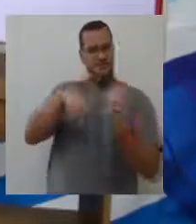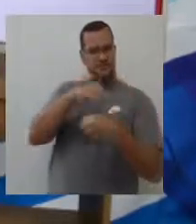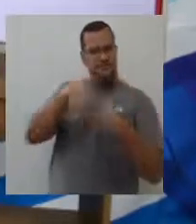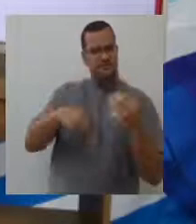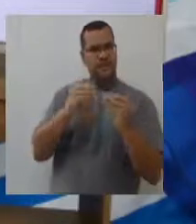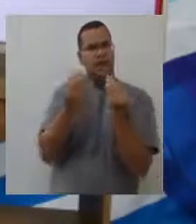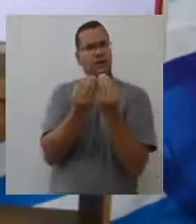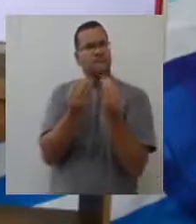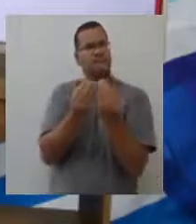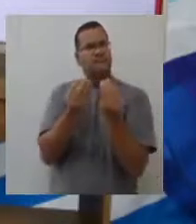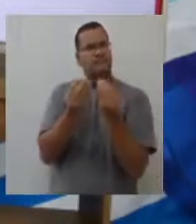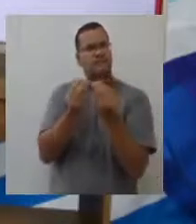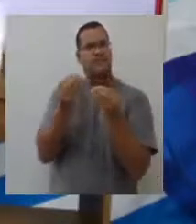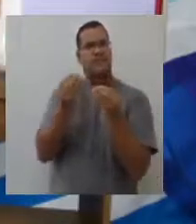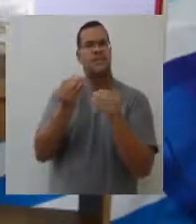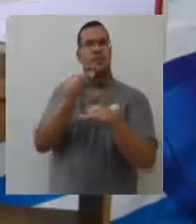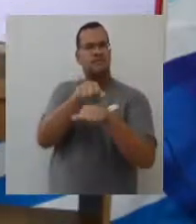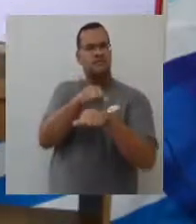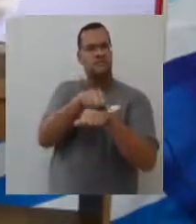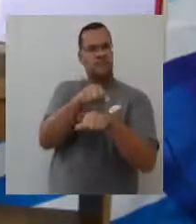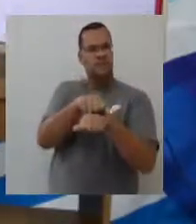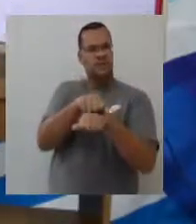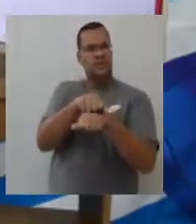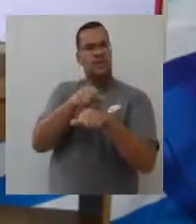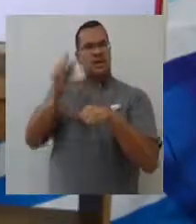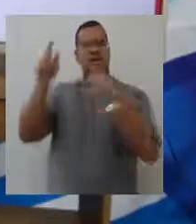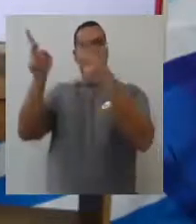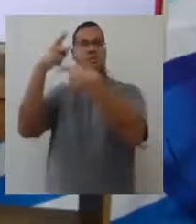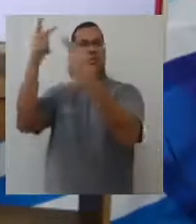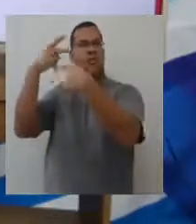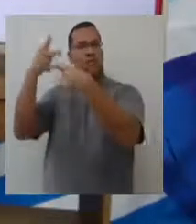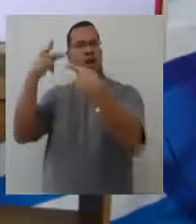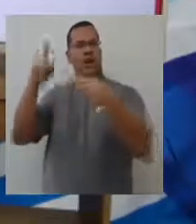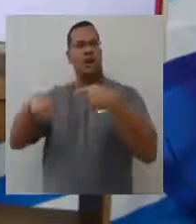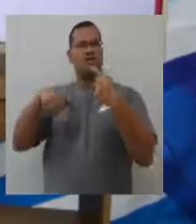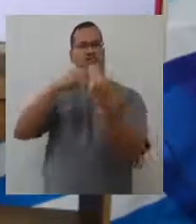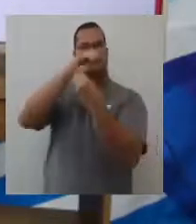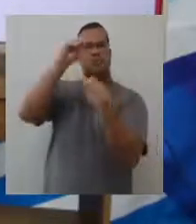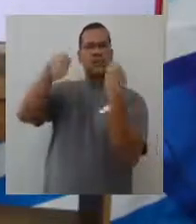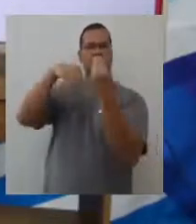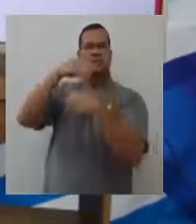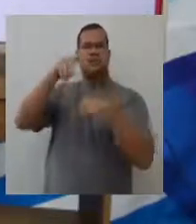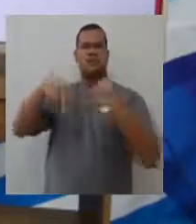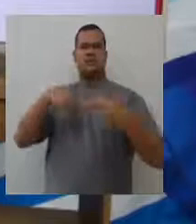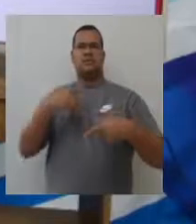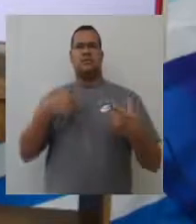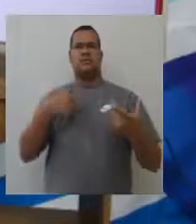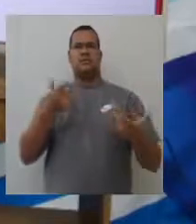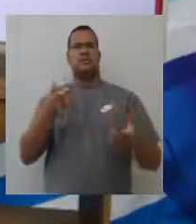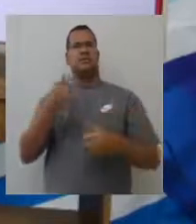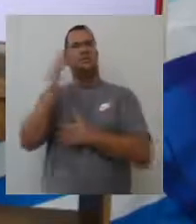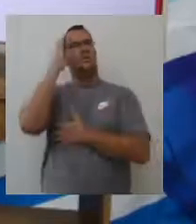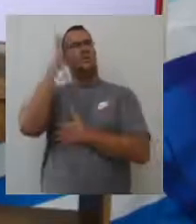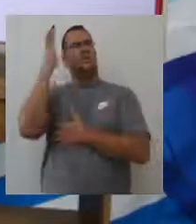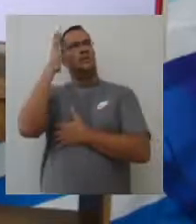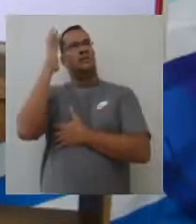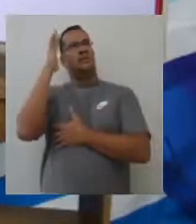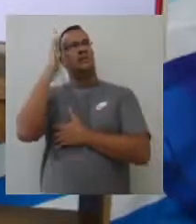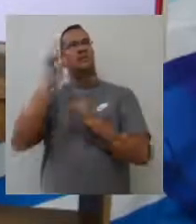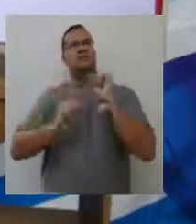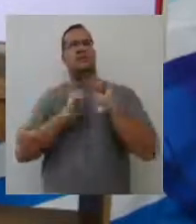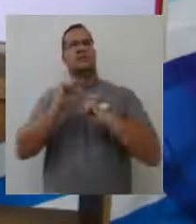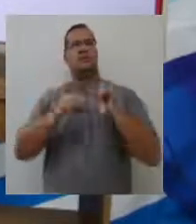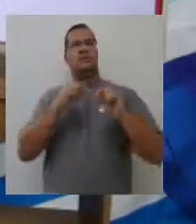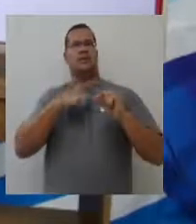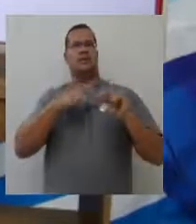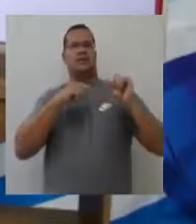partículas sólidas é o soluto e o ar atmosférico é o solvente. Eu paro novamente e faço a reflexão. Olha aqui, a nuvem